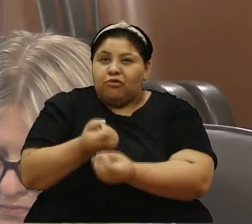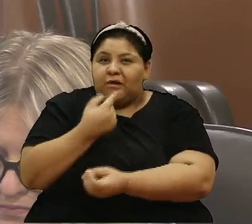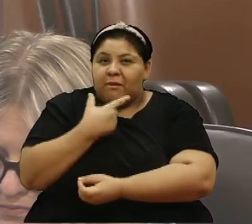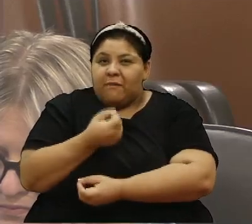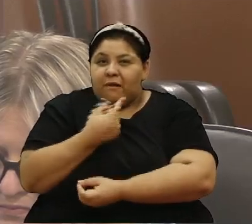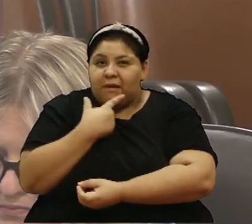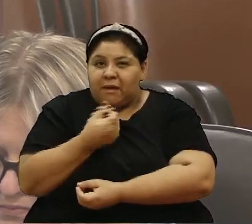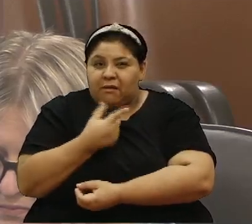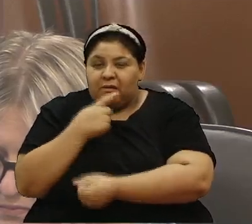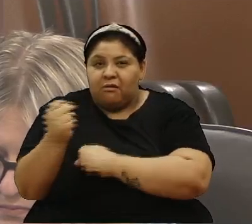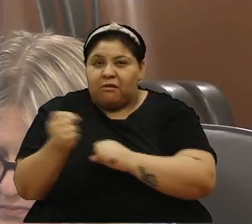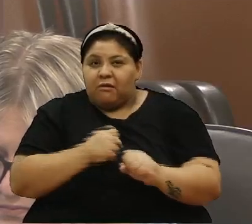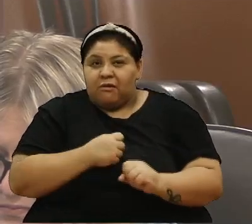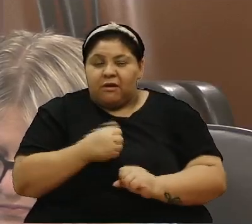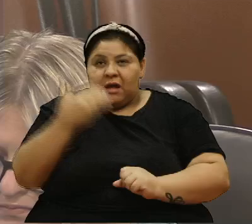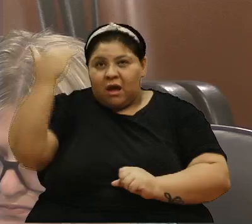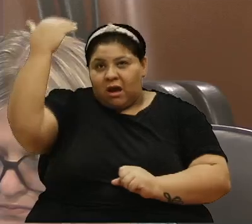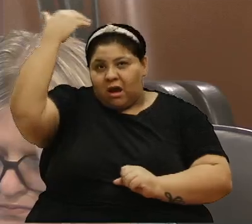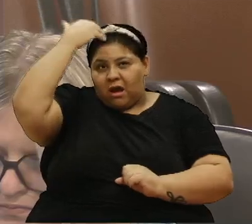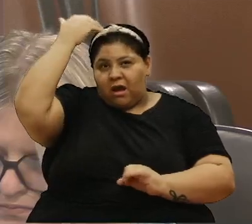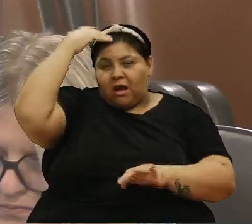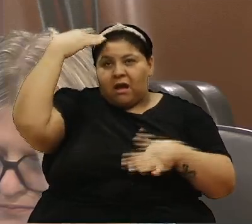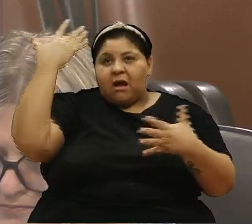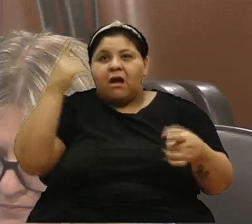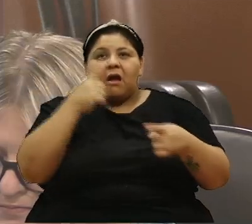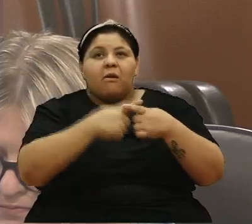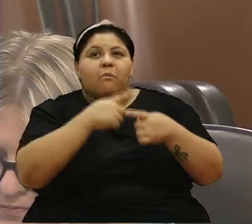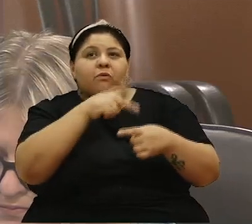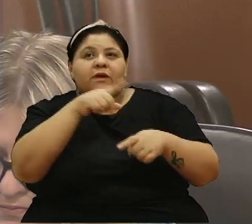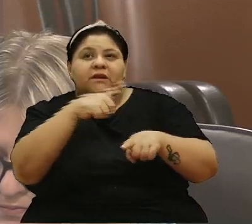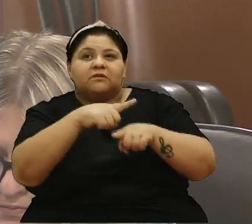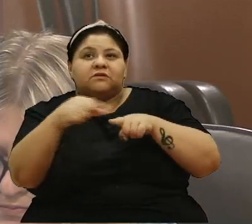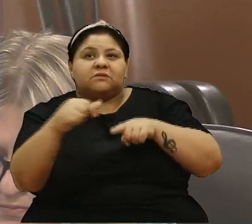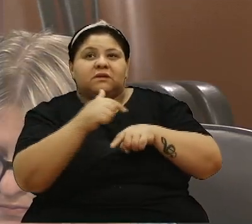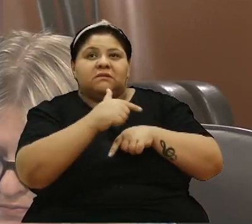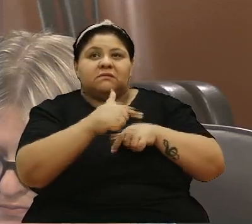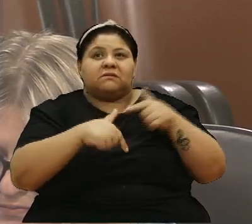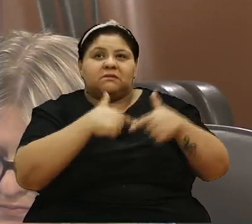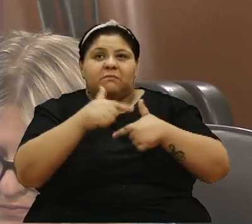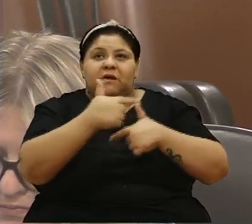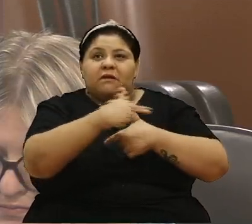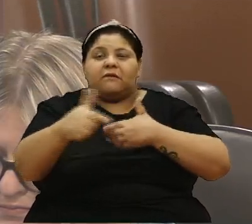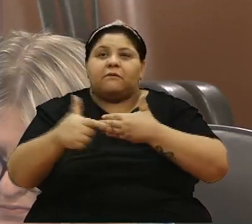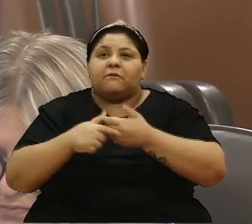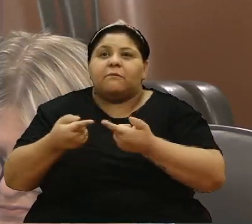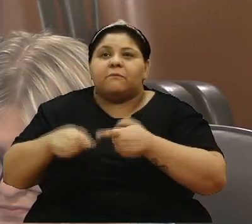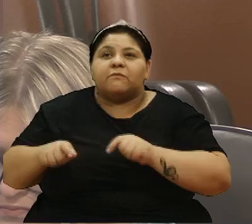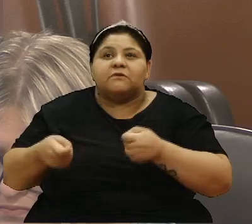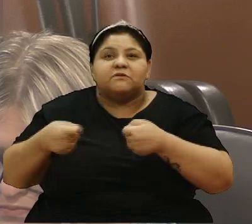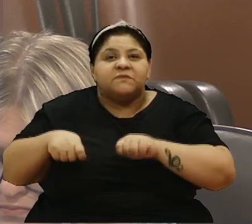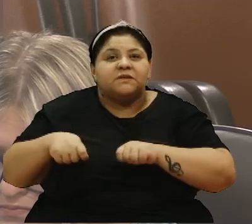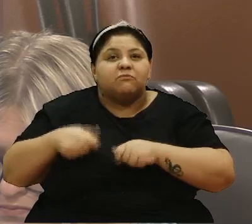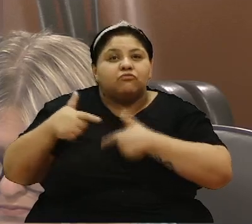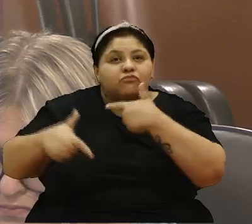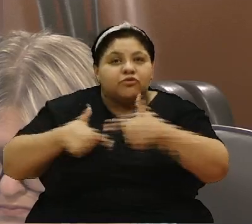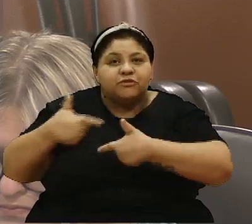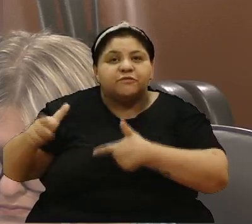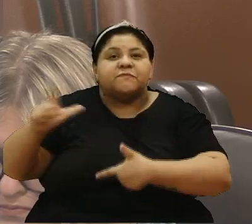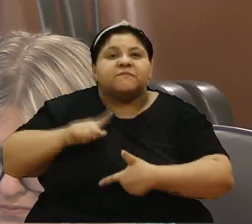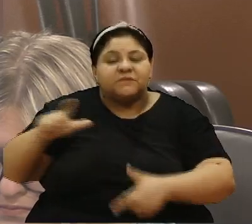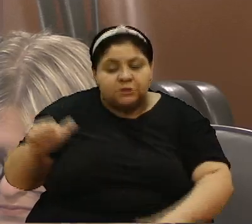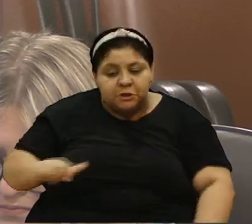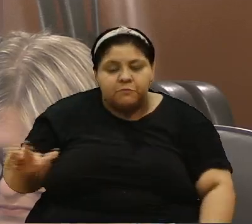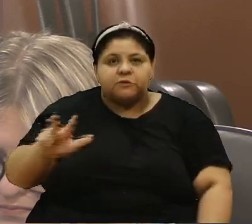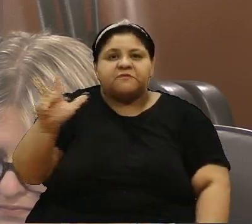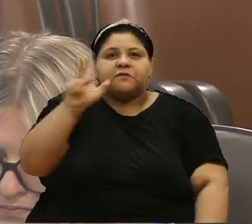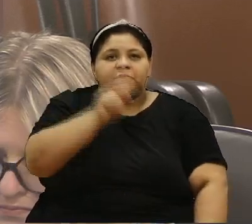para poder aguentar. Mas por que não sai e não vai para outra função? Nós precisamos dos professores e nós temos que valorizar